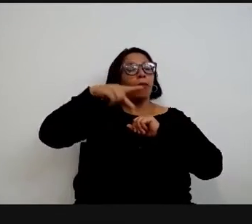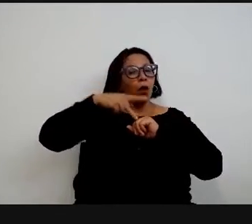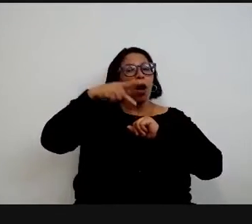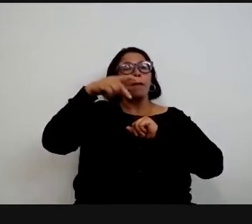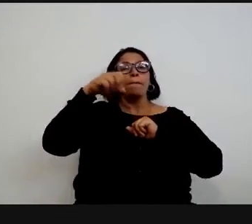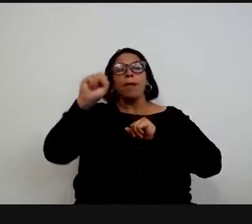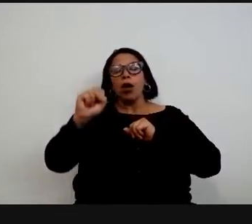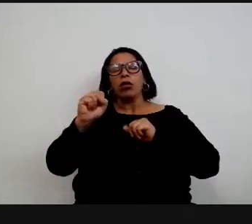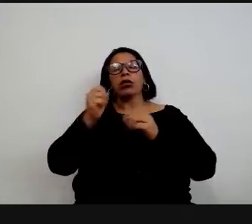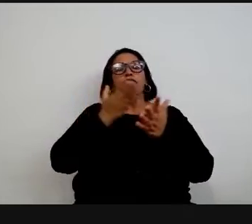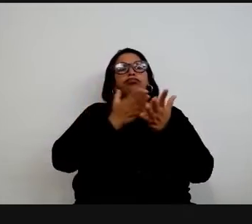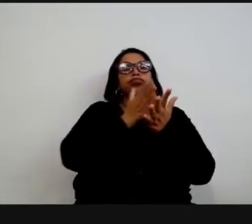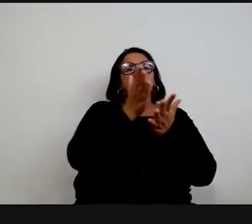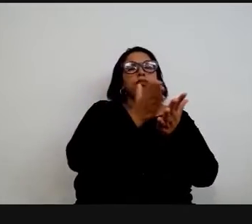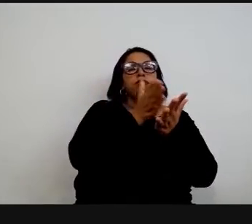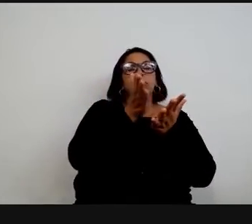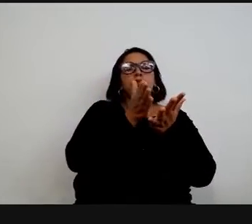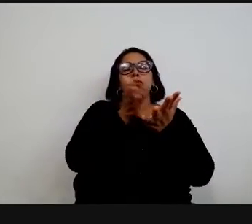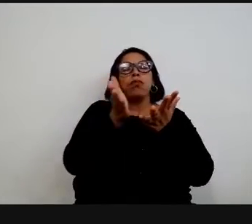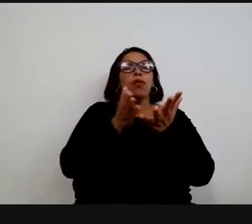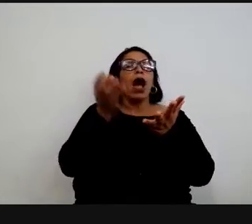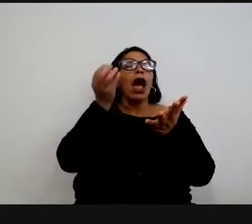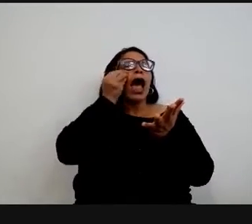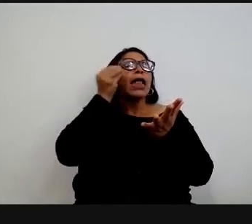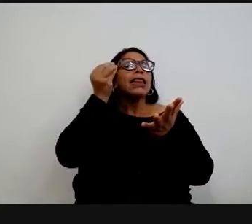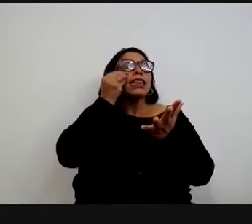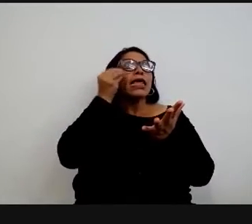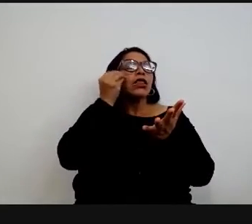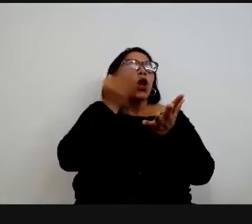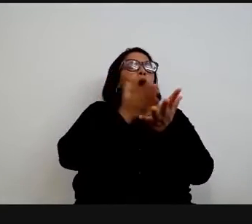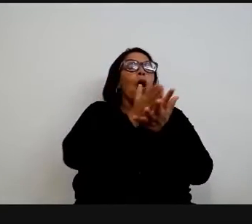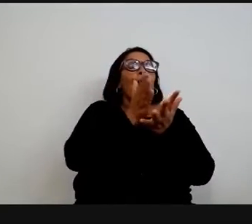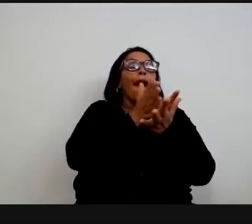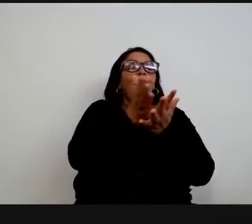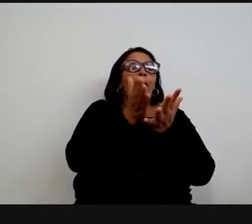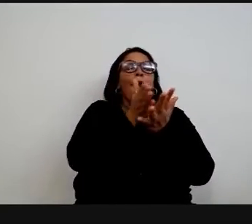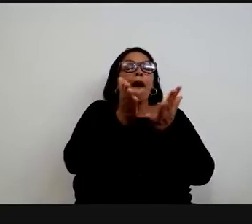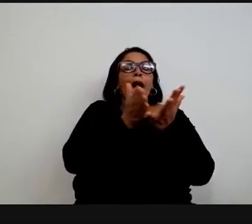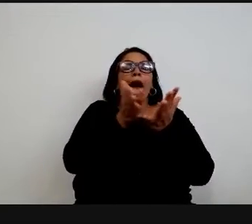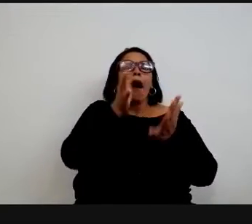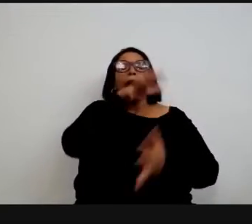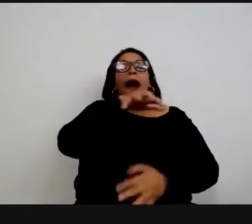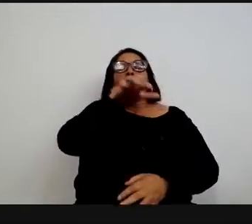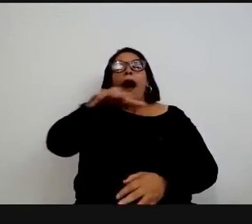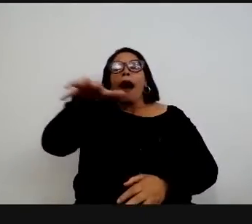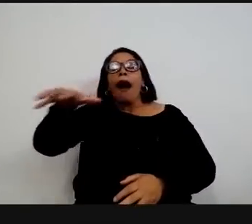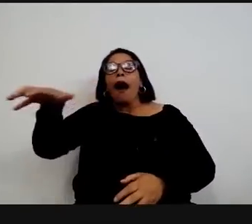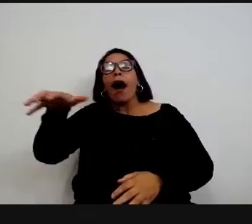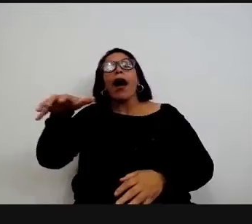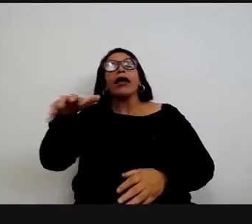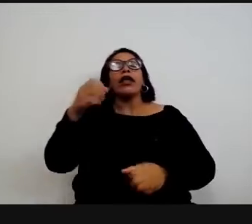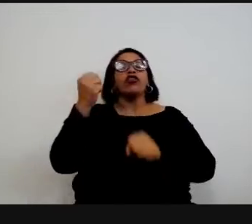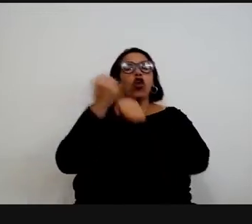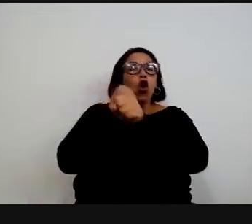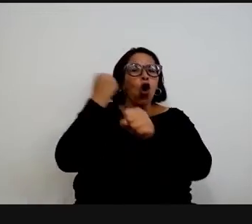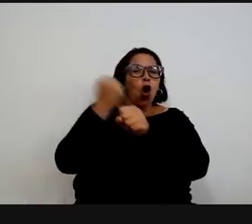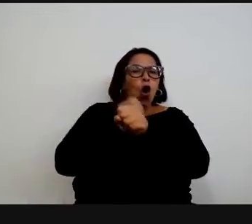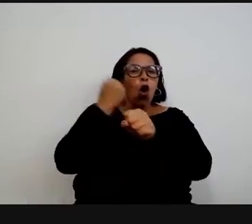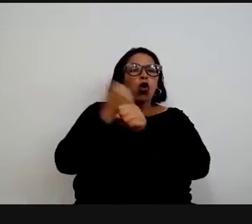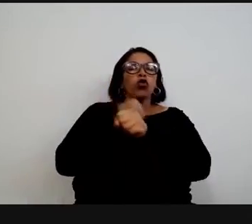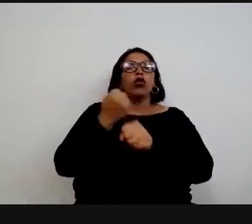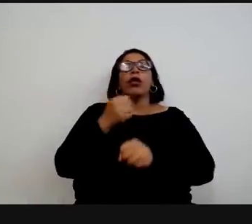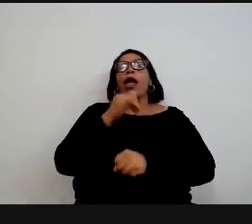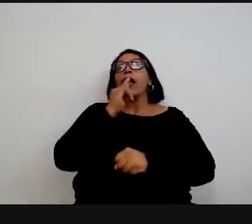com várias linhas, onde a gente tentou colocar todas as áreas de obras públicas, ou